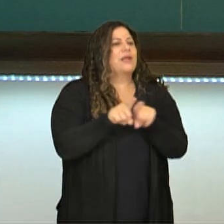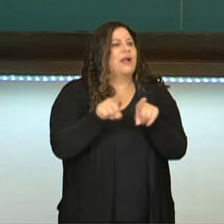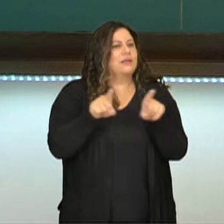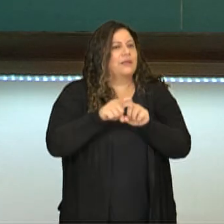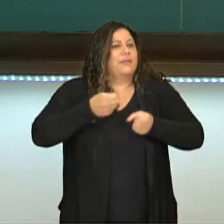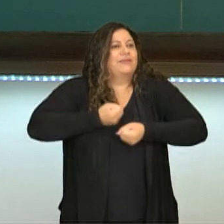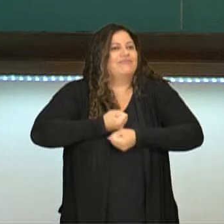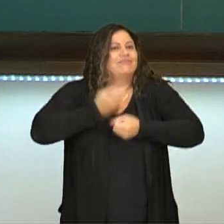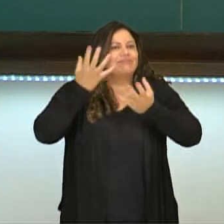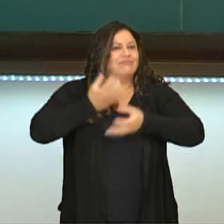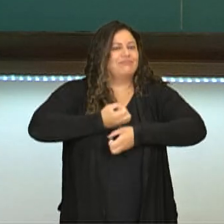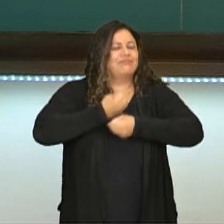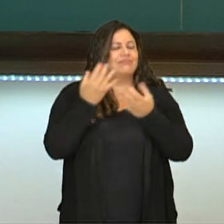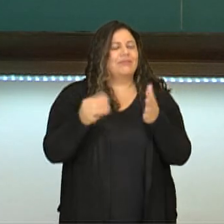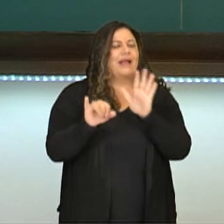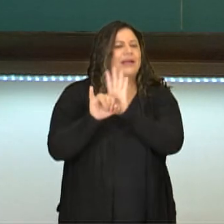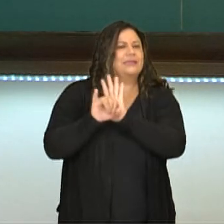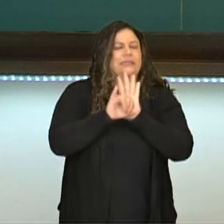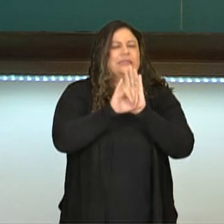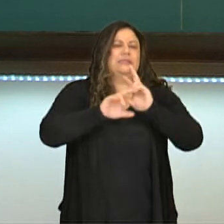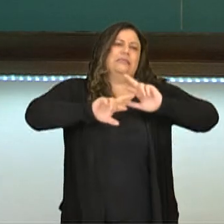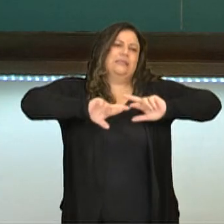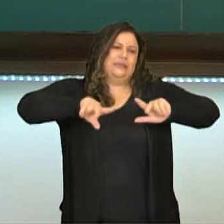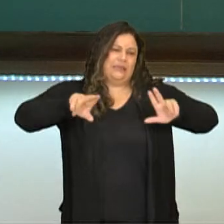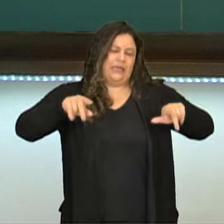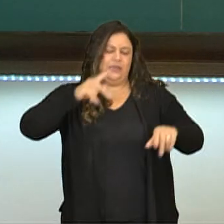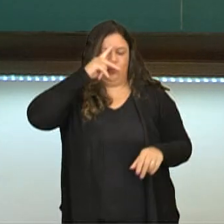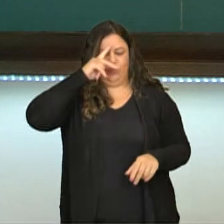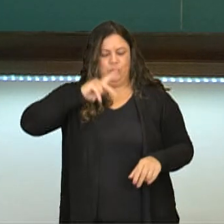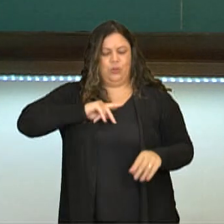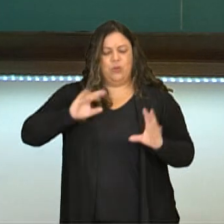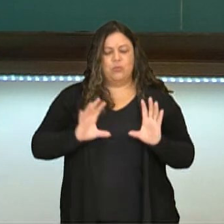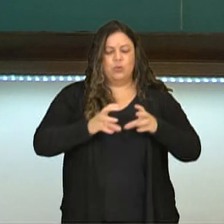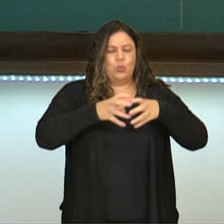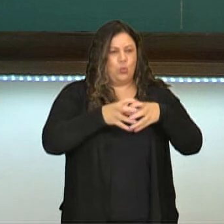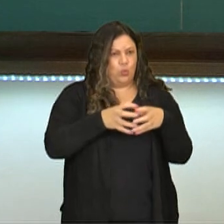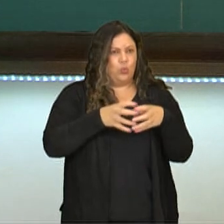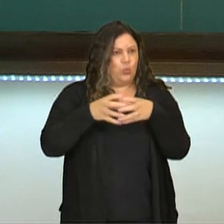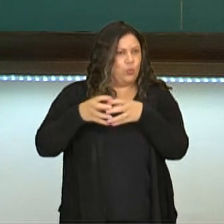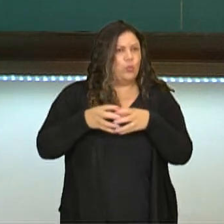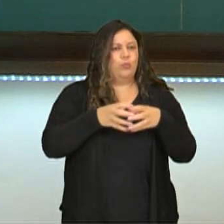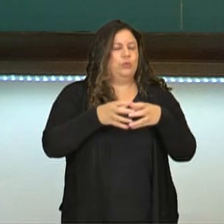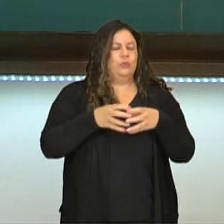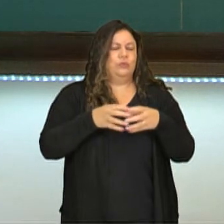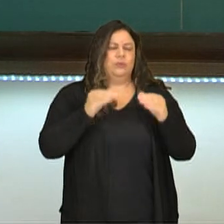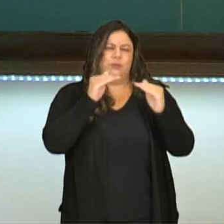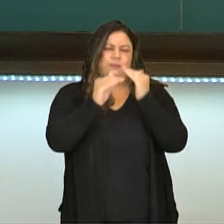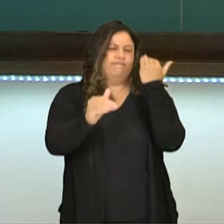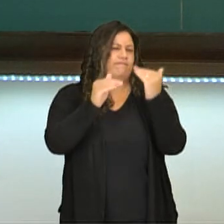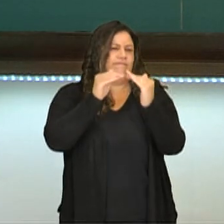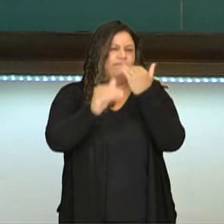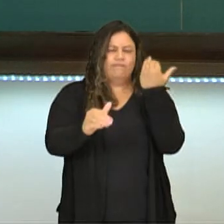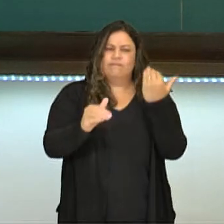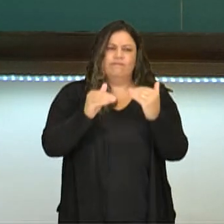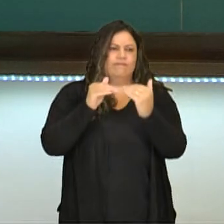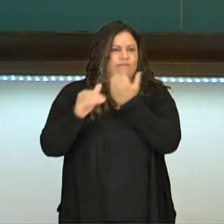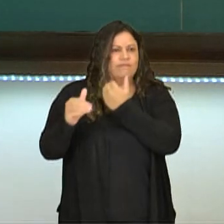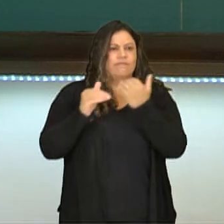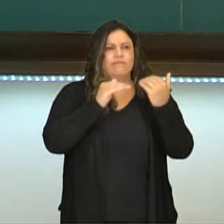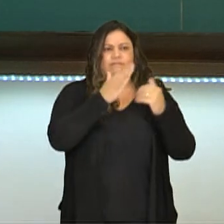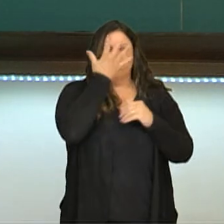também expressam algumas identidades pessoais de pequenos grupos que não vão de acordo com aquelas vigentes,